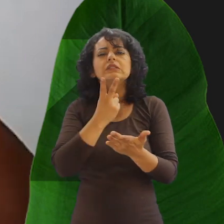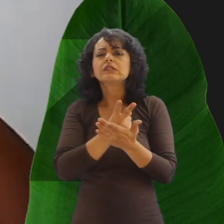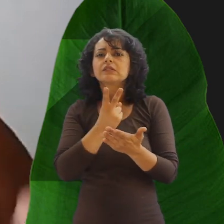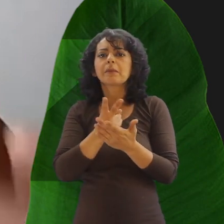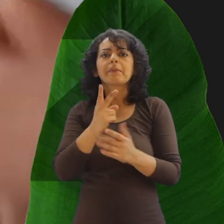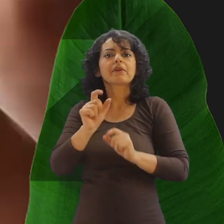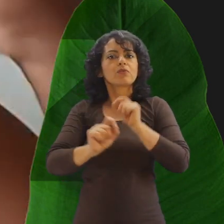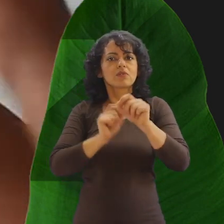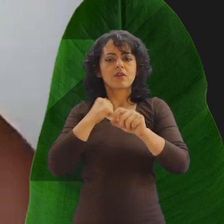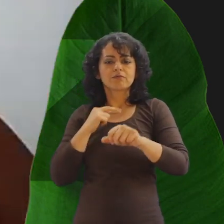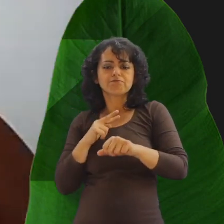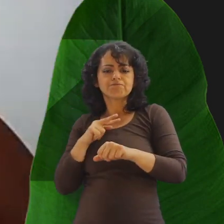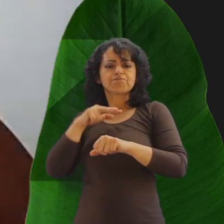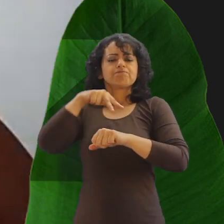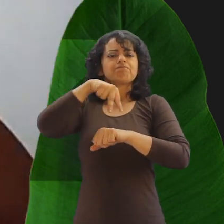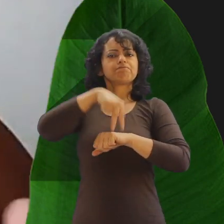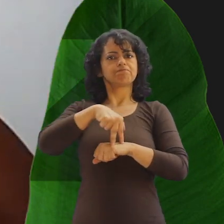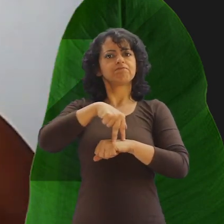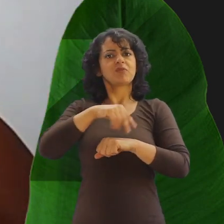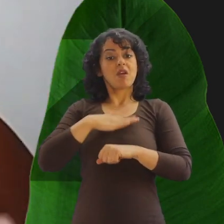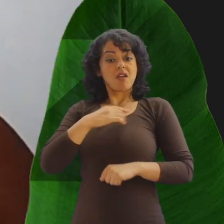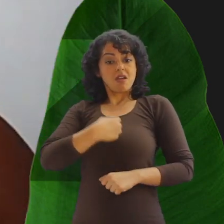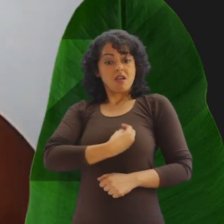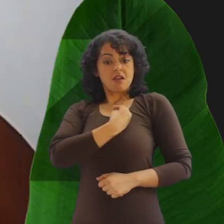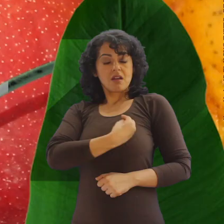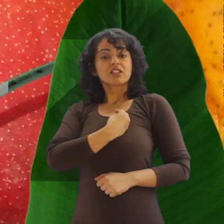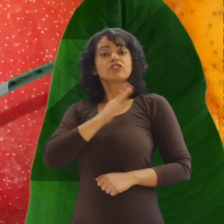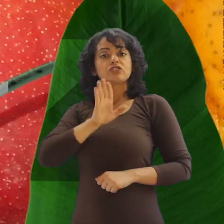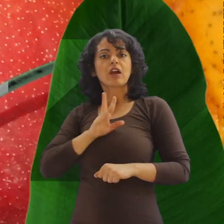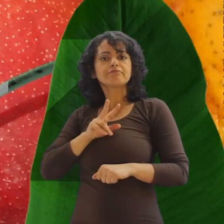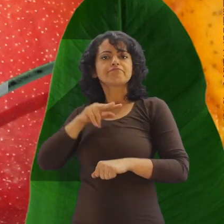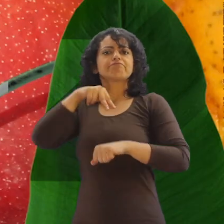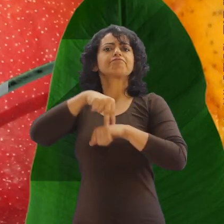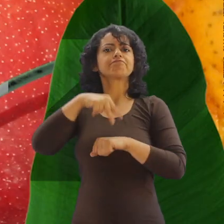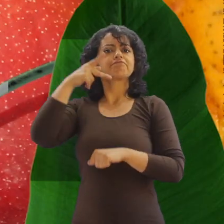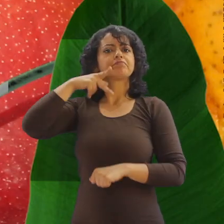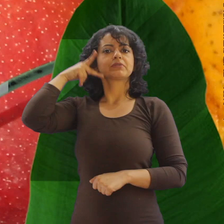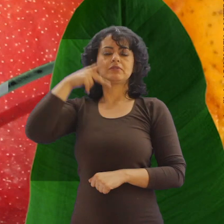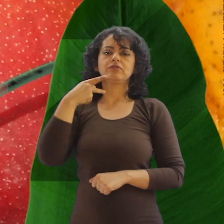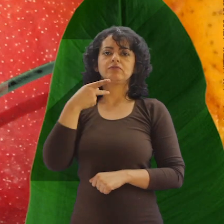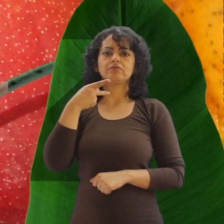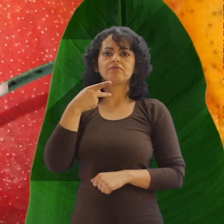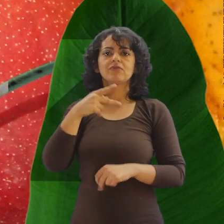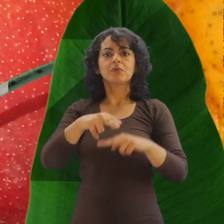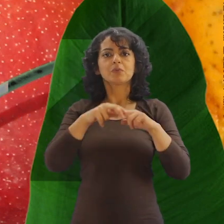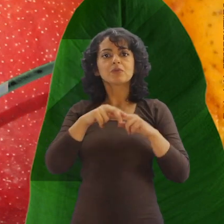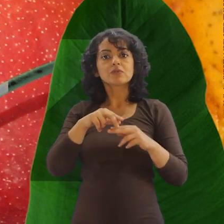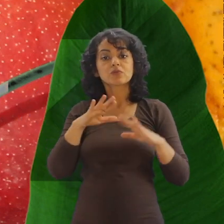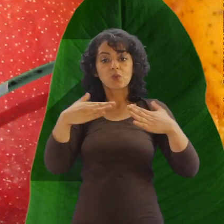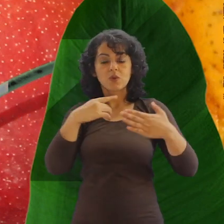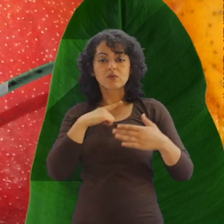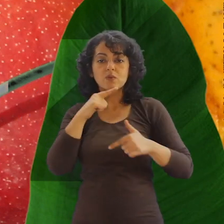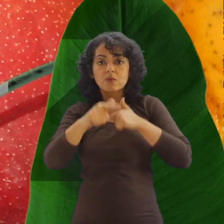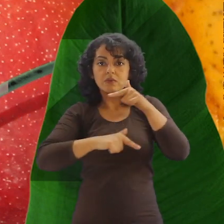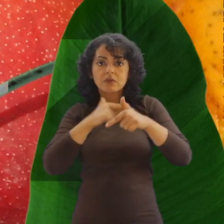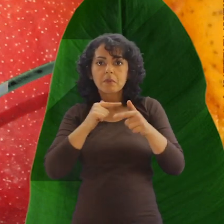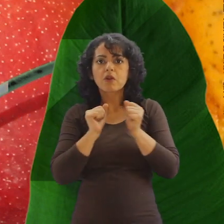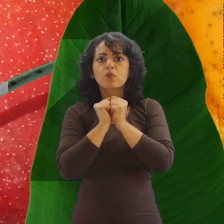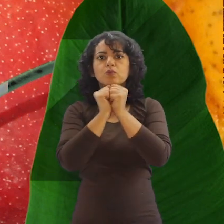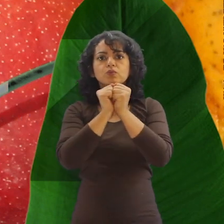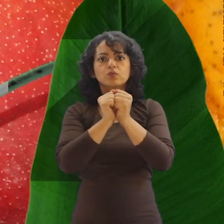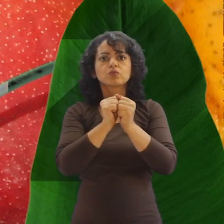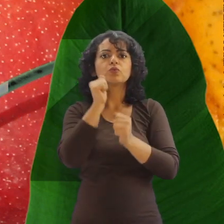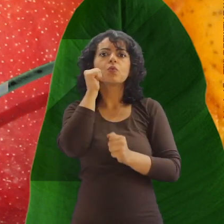de um Estado, de um ato político. A minha existência já é um ato político. E a existência destes trabalhos com mulheres negras, com